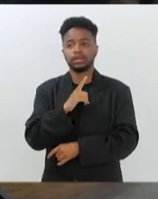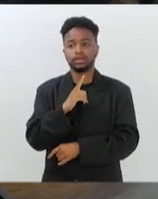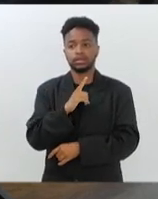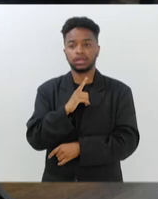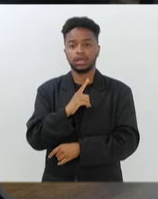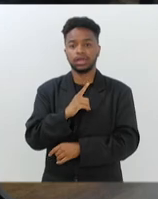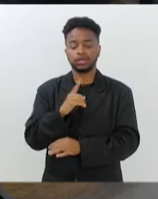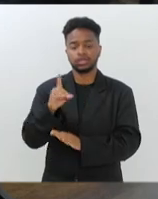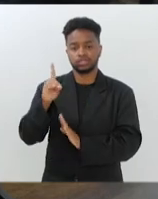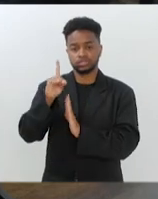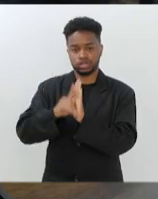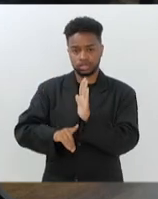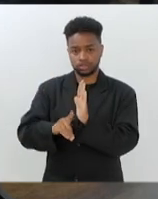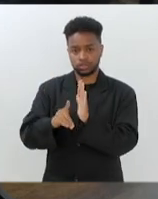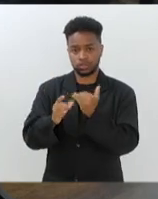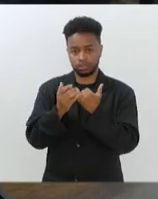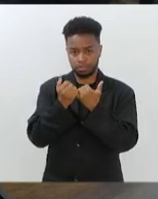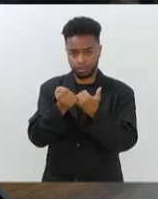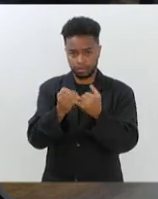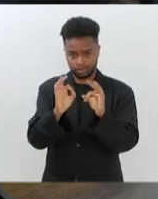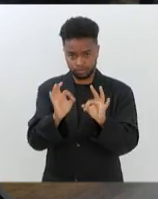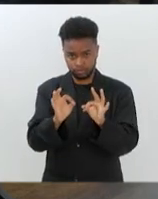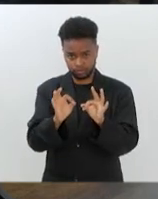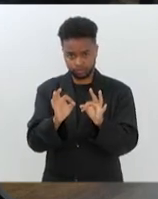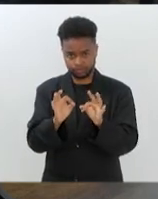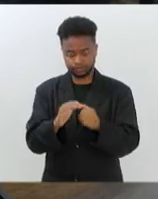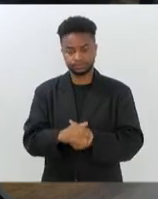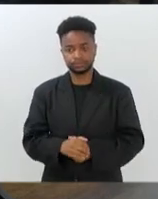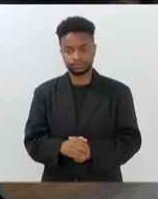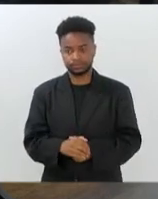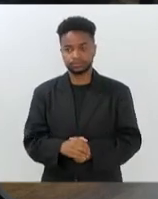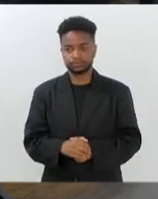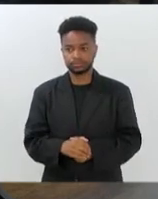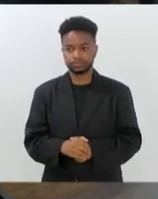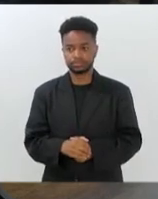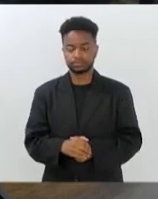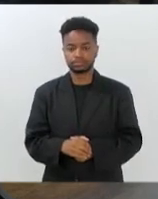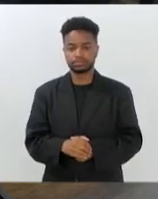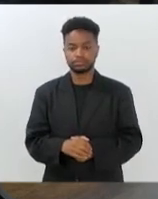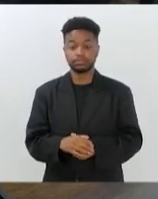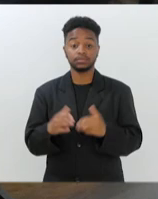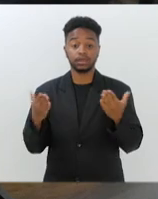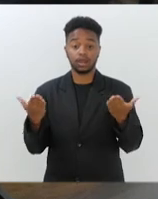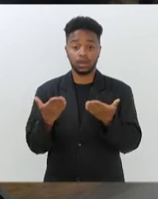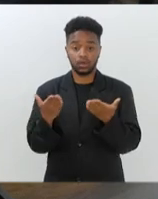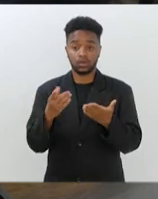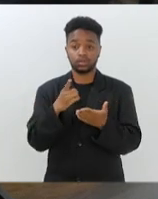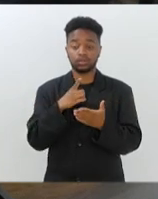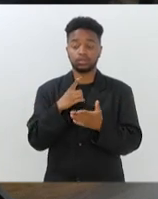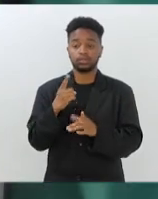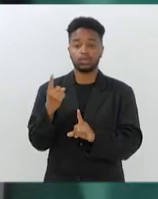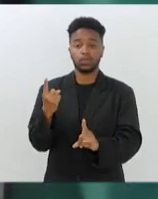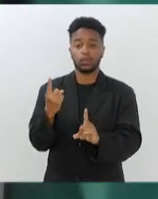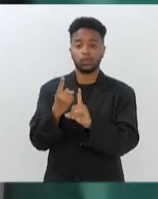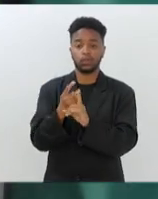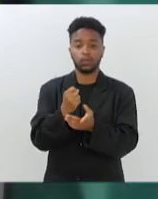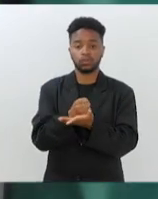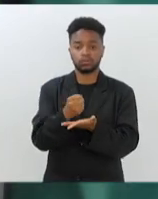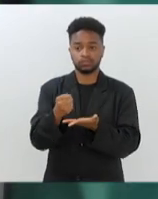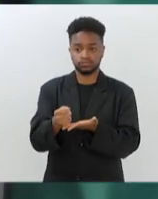de patrimônio de patrimônio e ela agora vai me contrata uma empresa